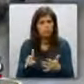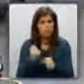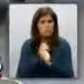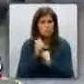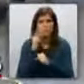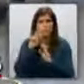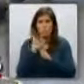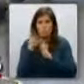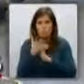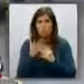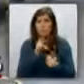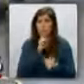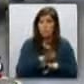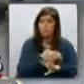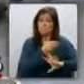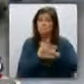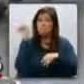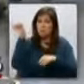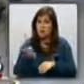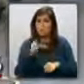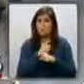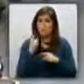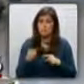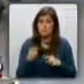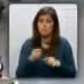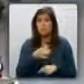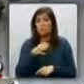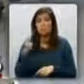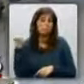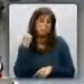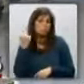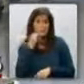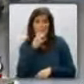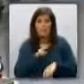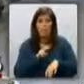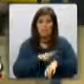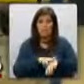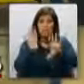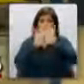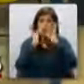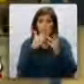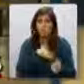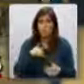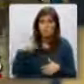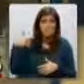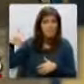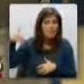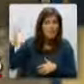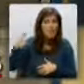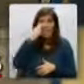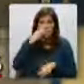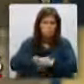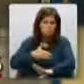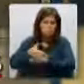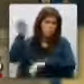de urgência e que poderá aumentar, porque a saúde se fala, a Direção-Geral da Saúde, o pico de gripe ainda não chegou. E